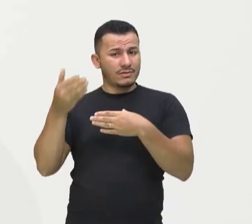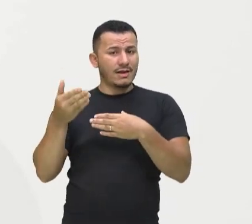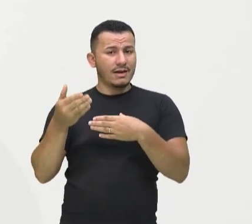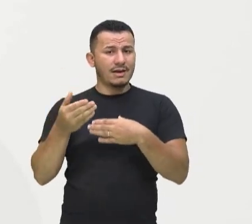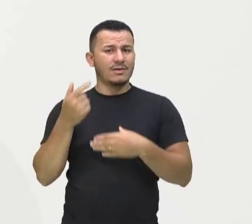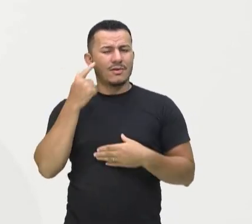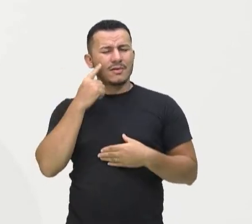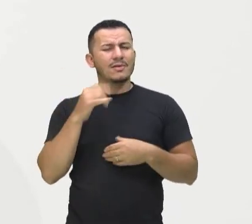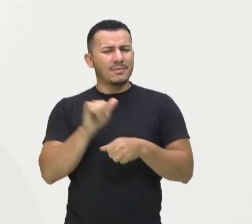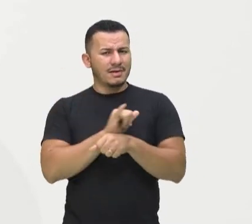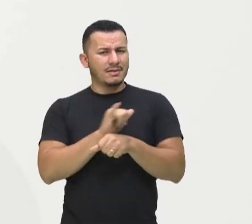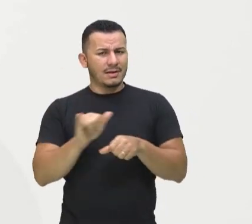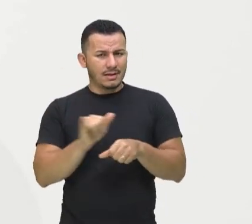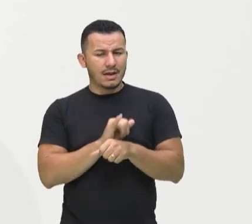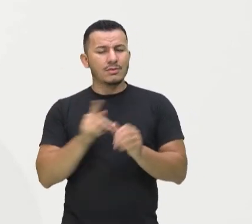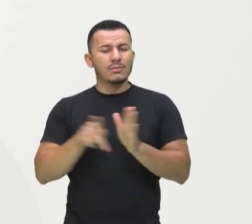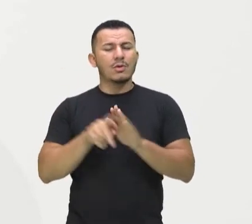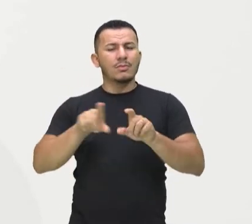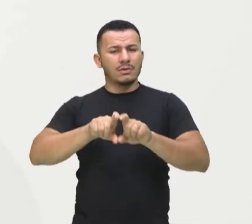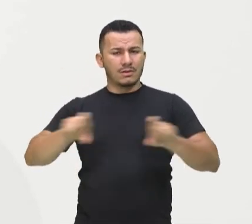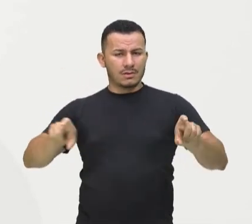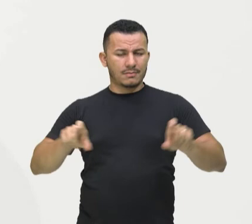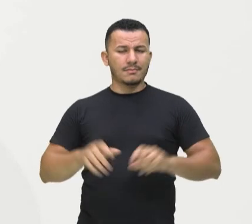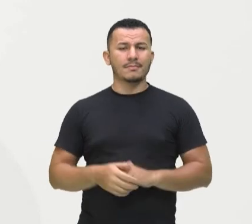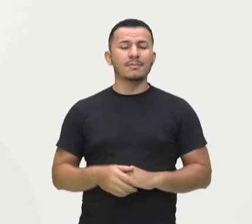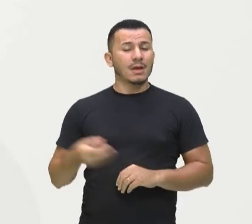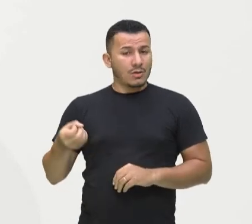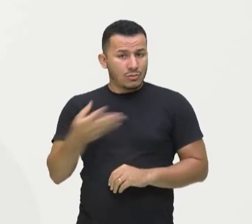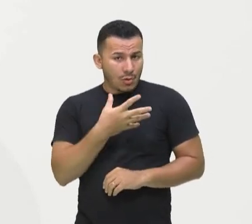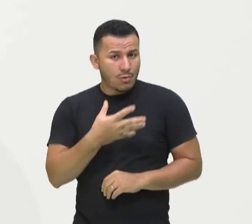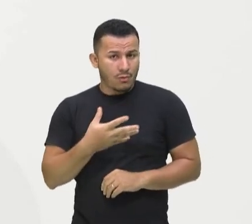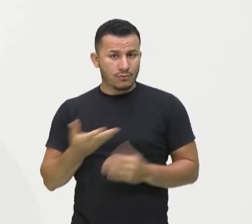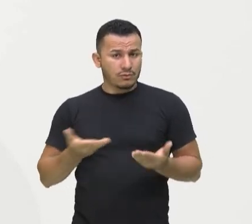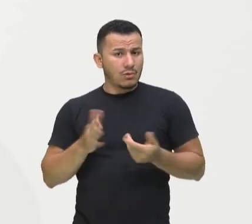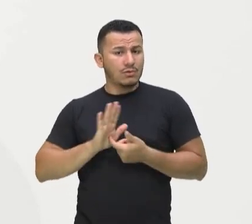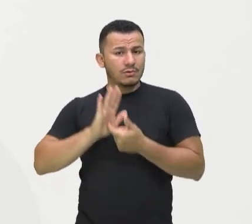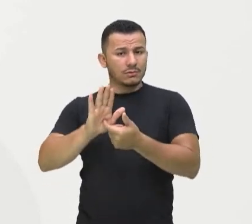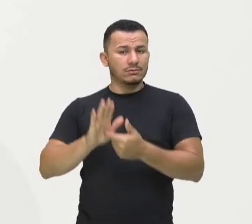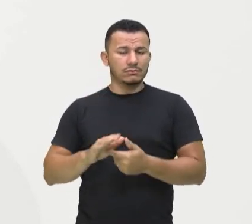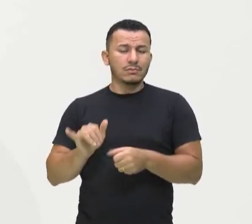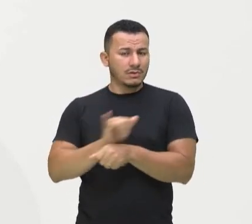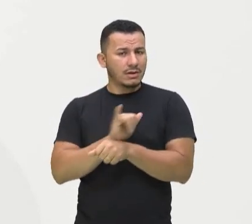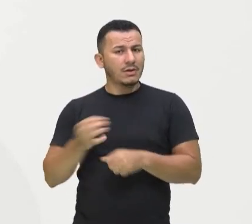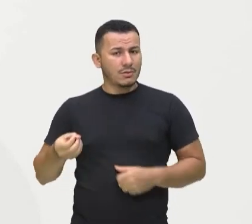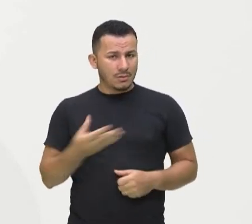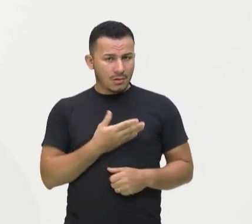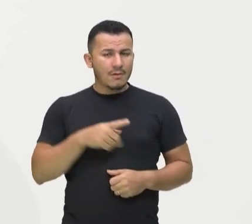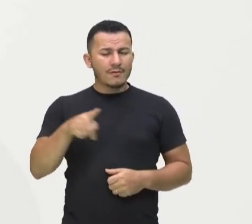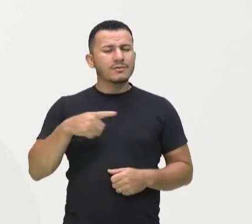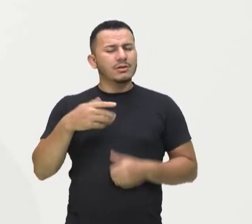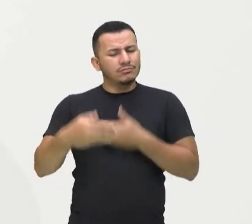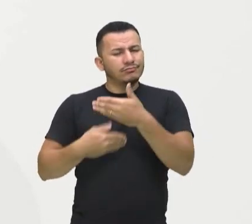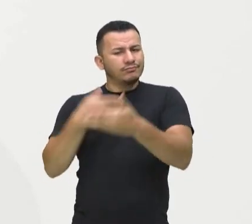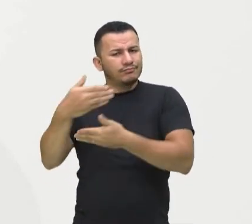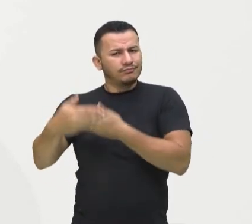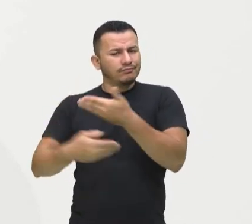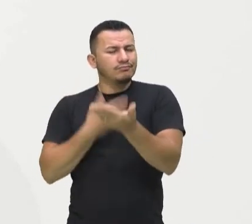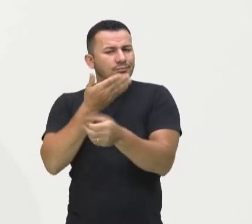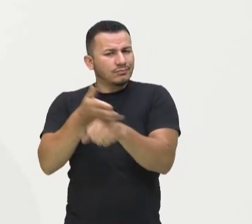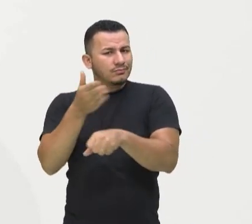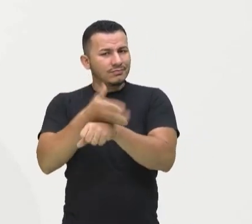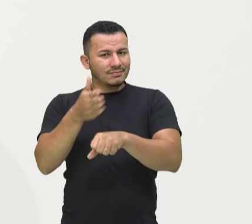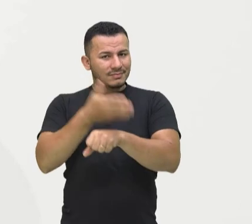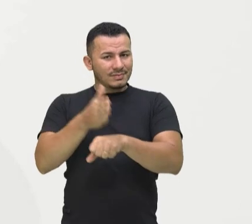uma técnica de resolução da equação, tá bom? É novo, o que o professor vai mostrar para você aqui é uma maneira, e aí tu vai começar a aprender e já vai dar de aplicar aí